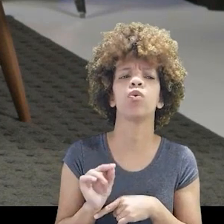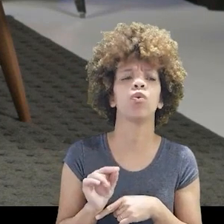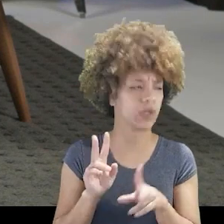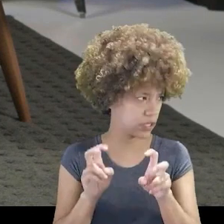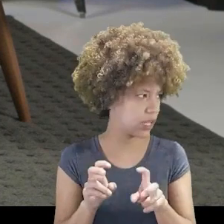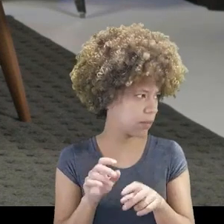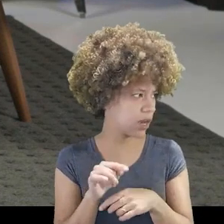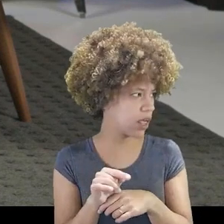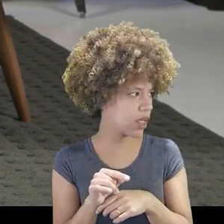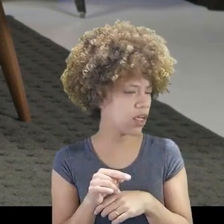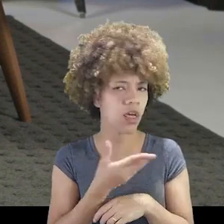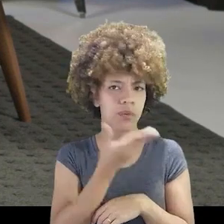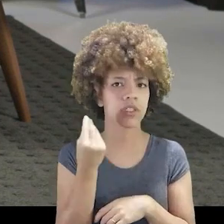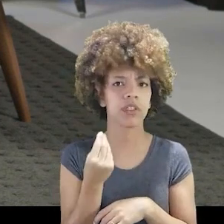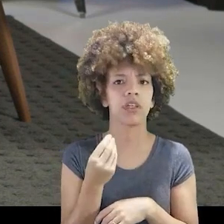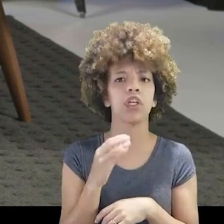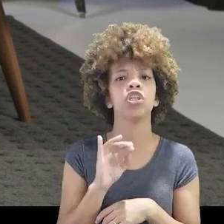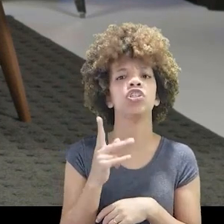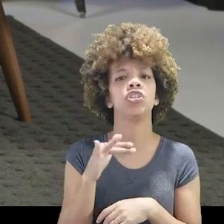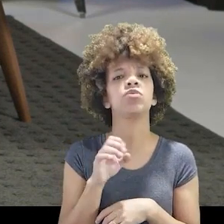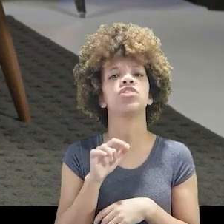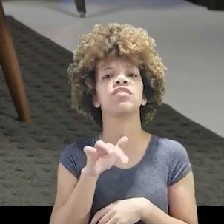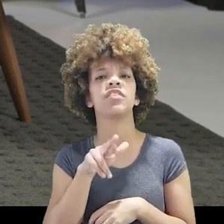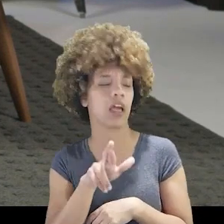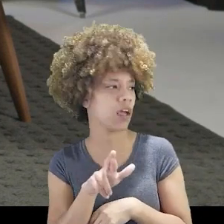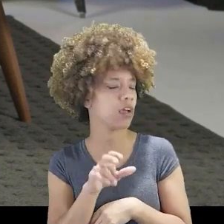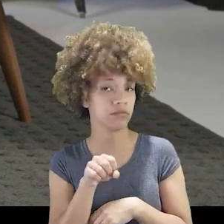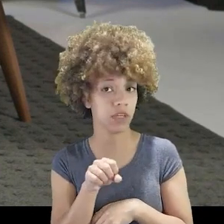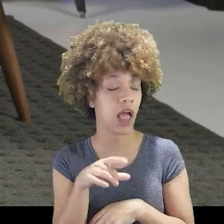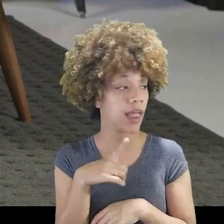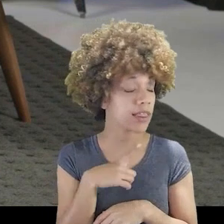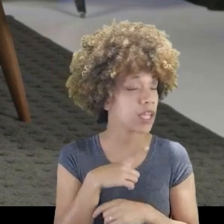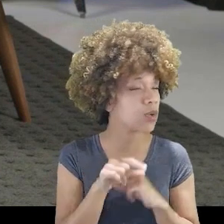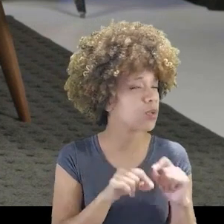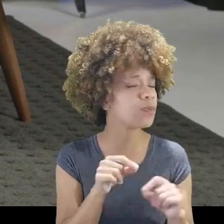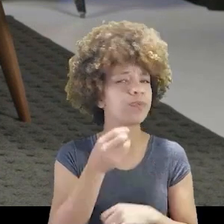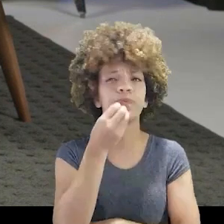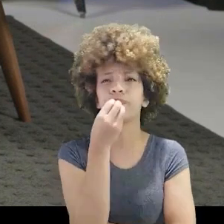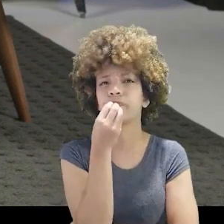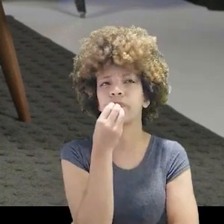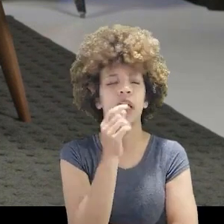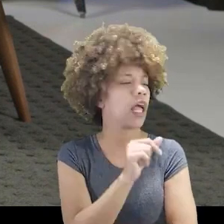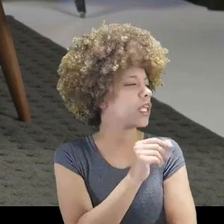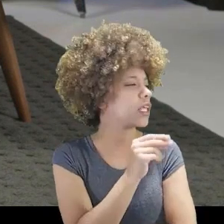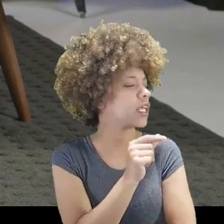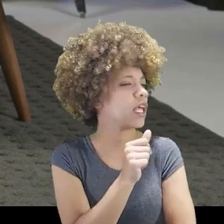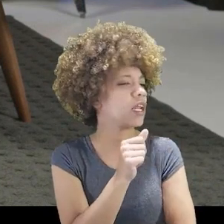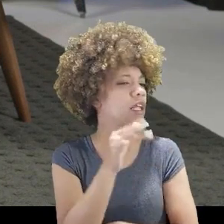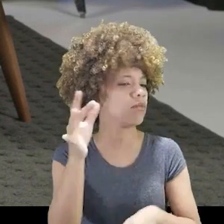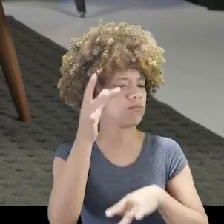sobre isso né que tem como eu esquecer tá bom Chico Xavier tem um negócio do cara